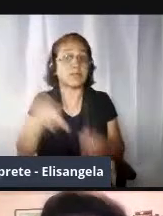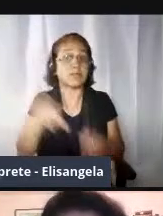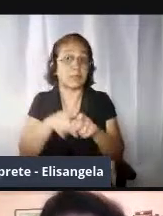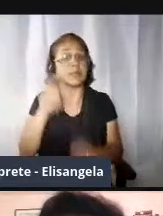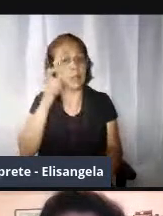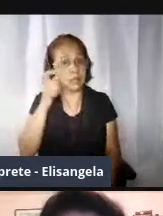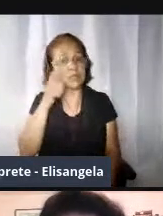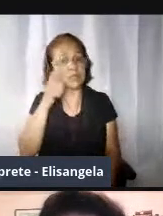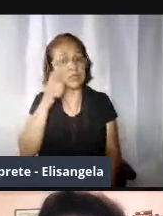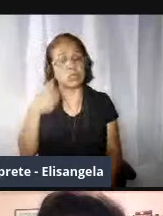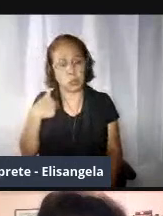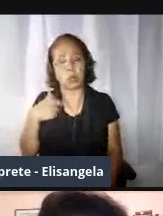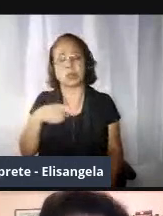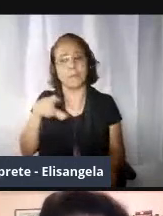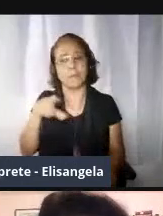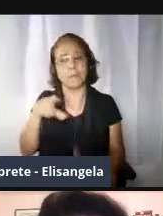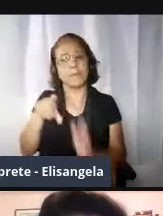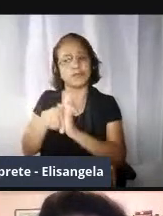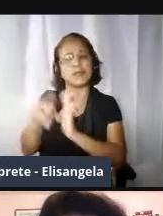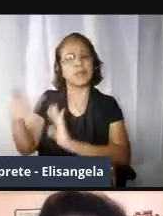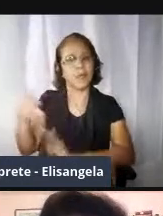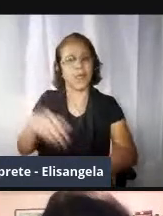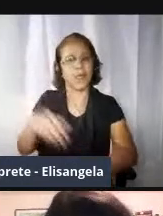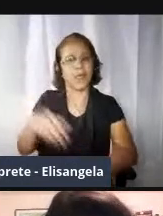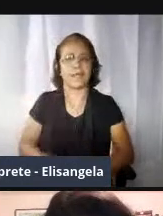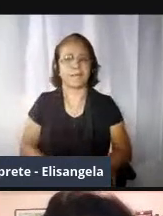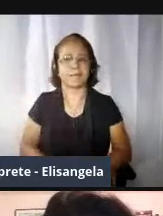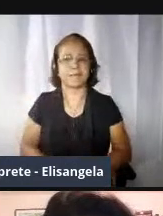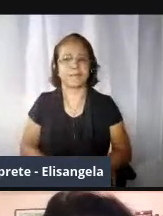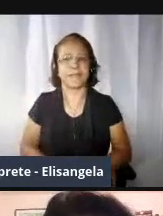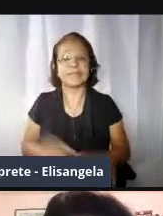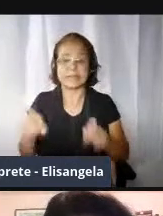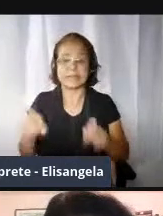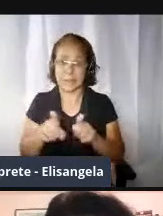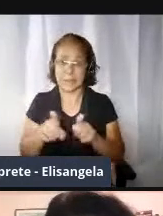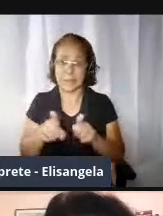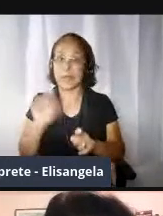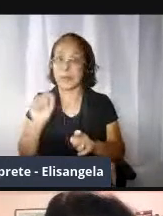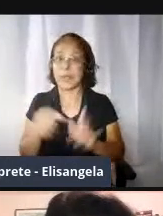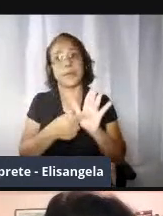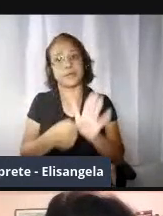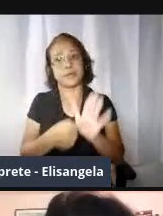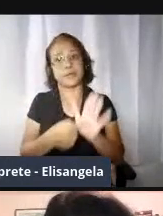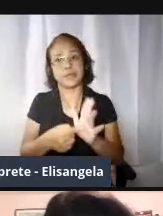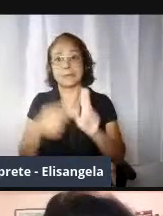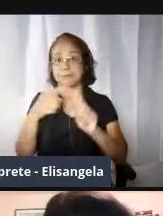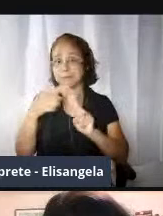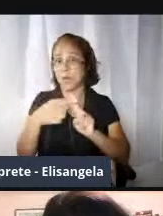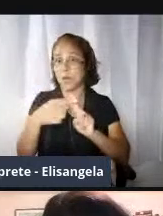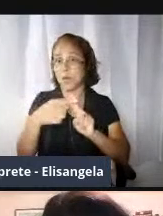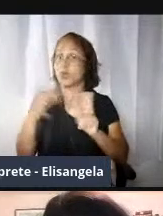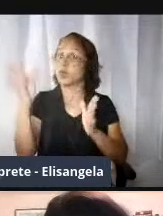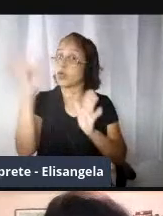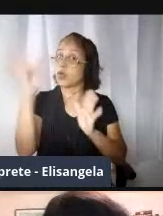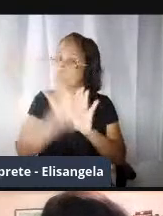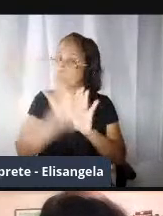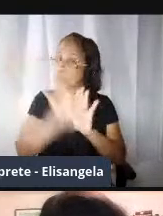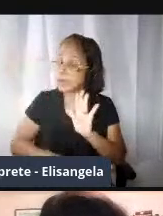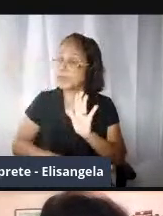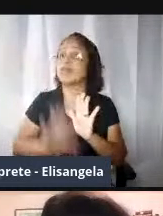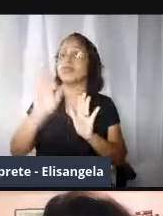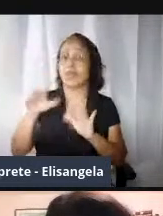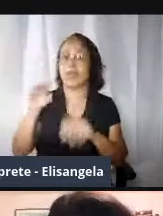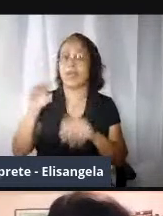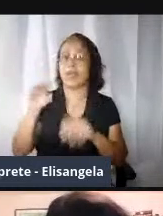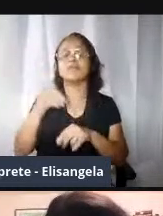pesquisado. Eu sugeri também dois textos para quem quiser aprofundar. Um eu até passei para o Zé Sérgio como uma indicação,